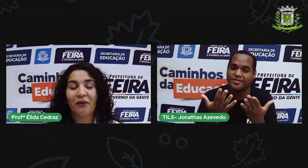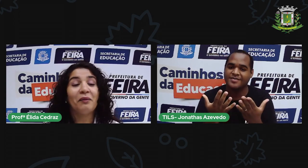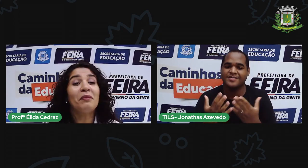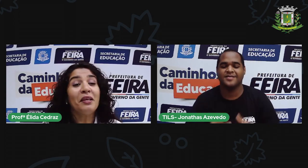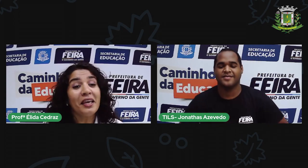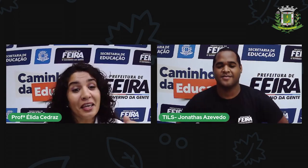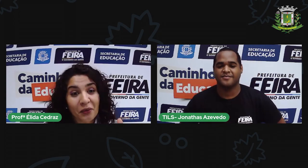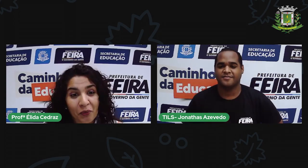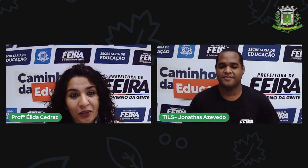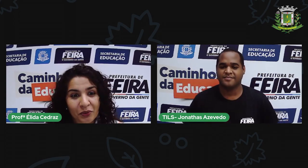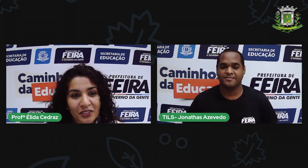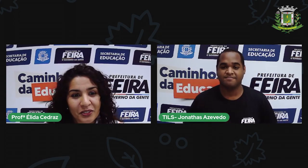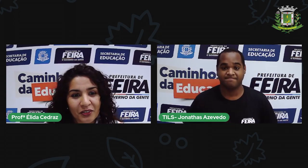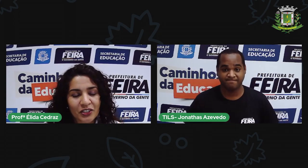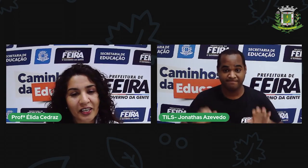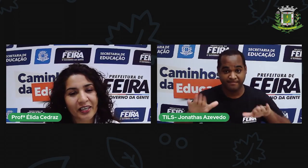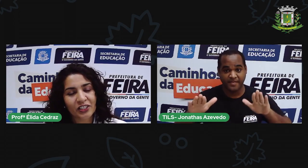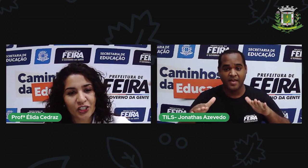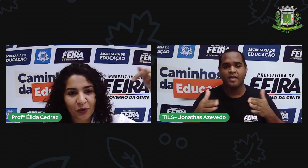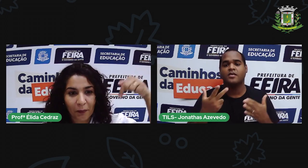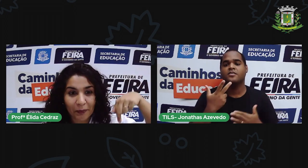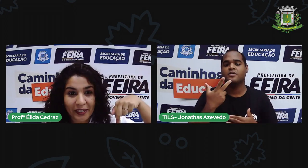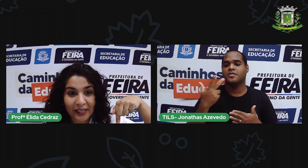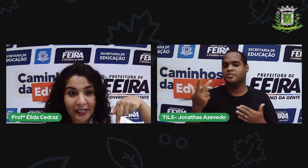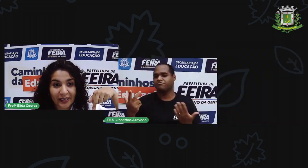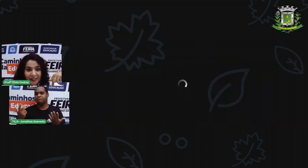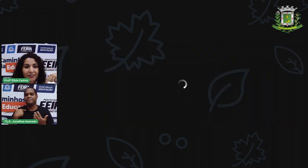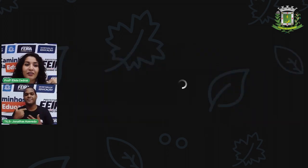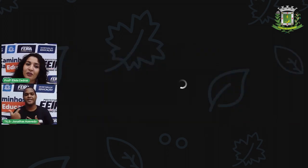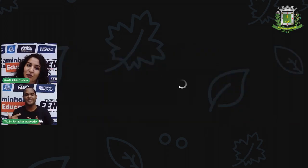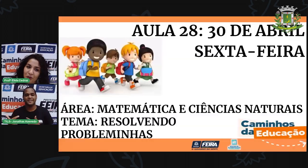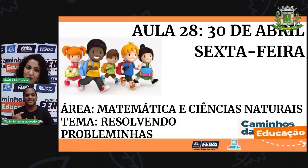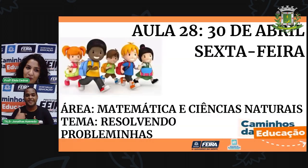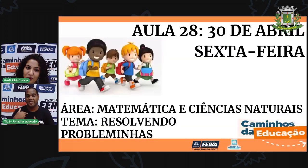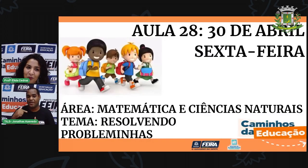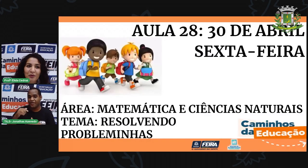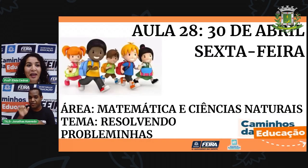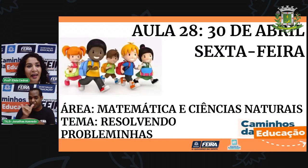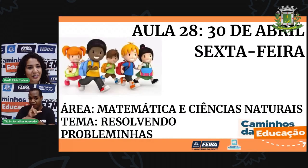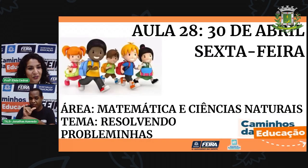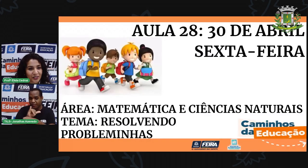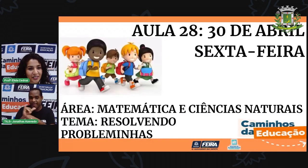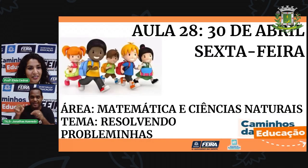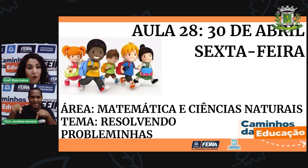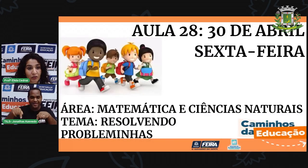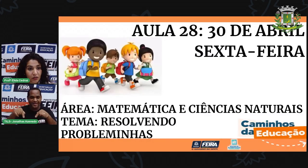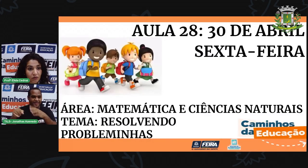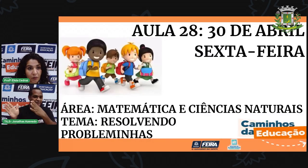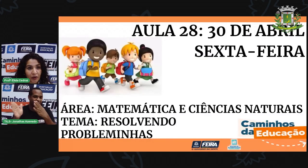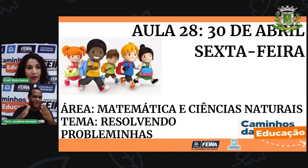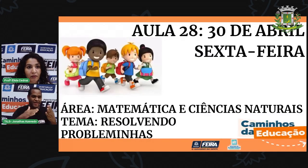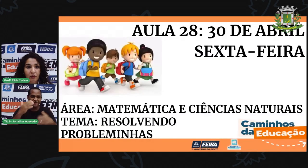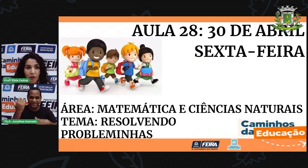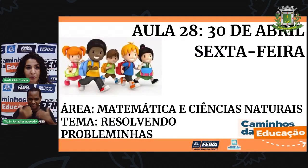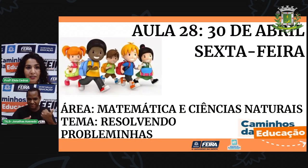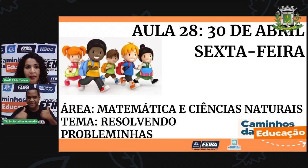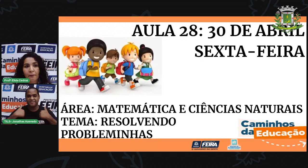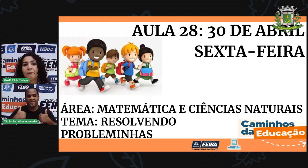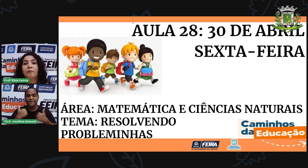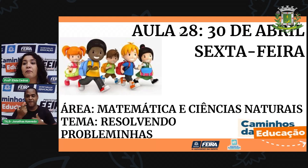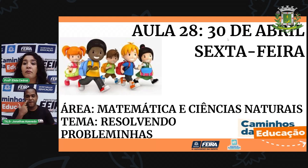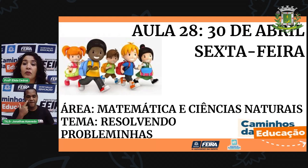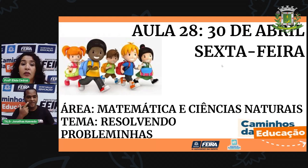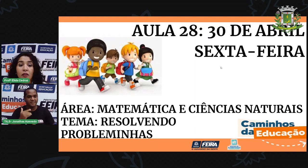de aula. Enquanto isso não chega, a gente acompanha aqui no YouTube as nossas aulas. Vamos lá? Vamos